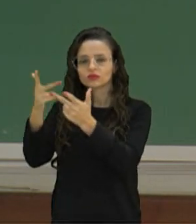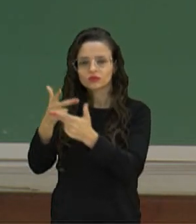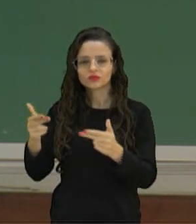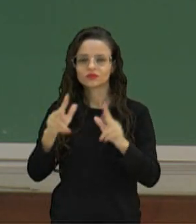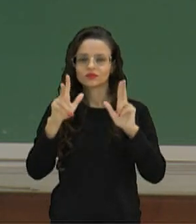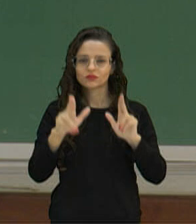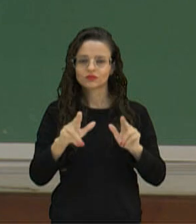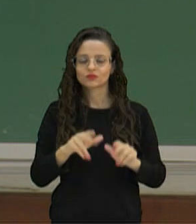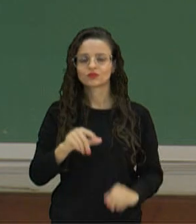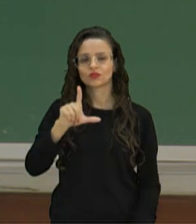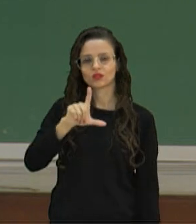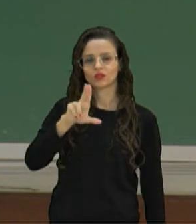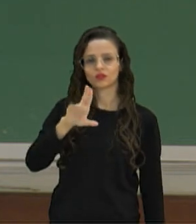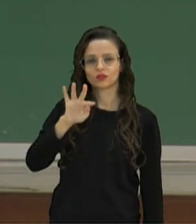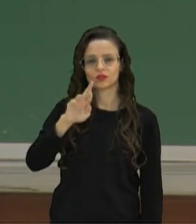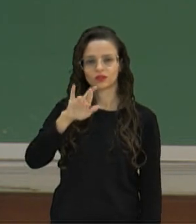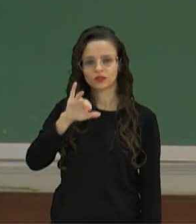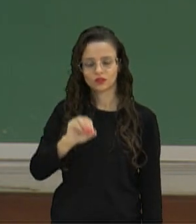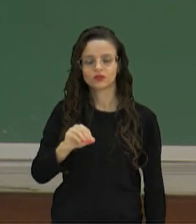no Lutero,